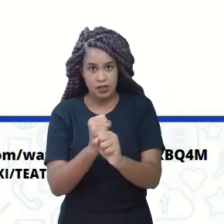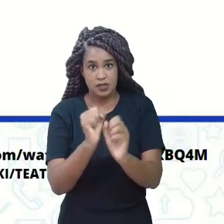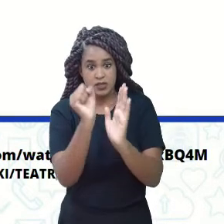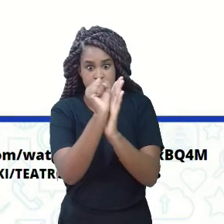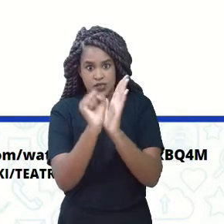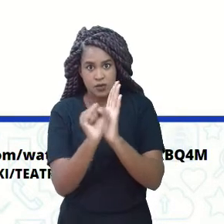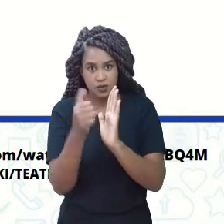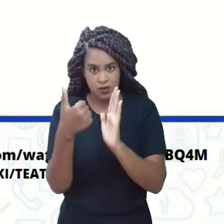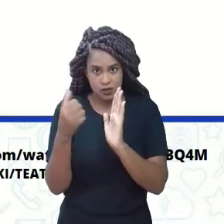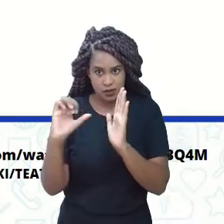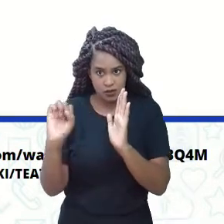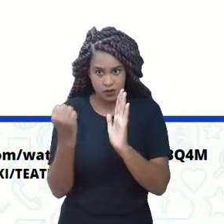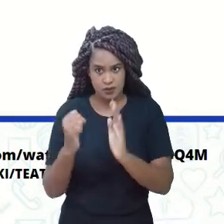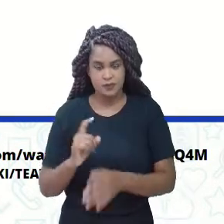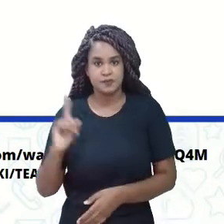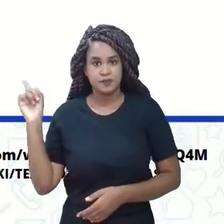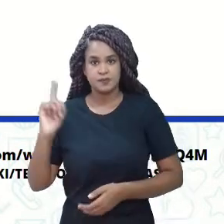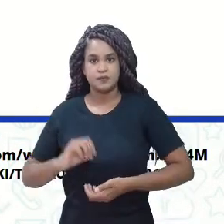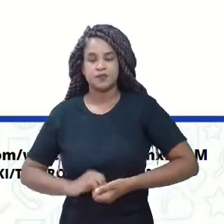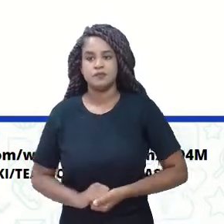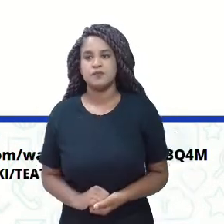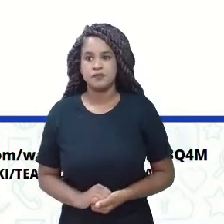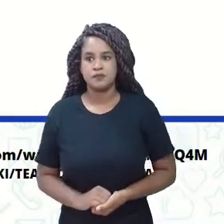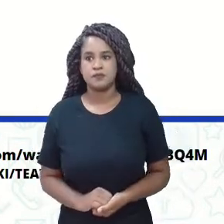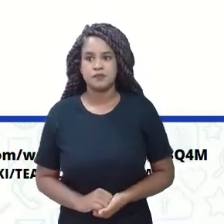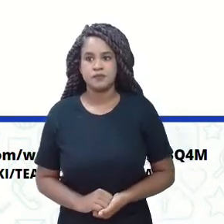aí, século XVIII.